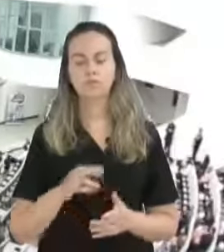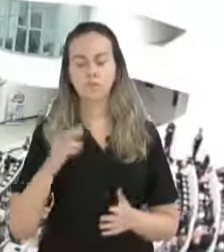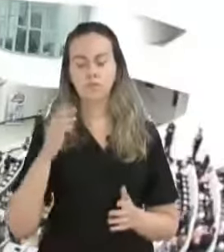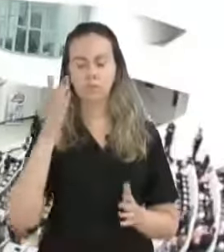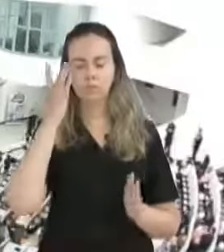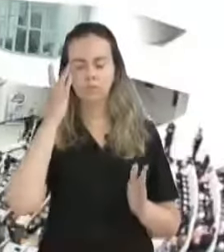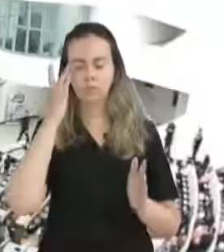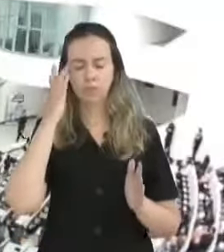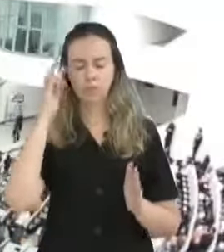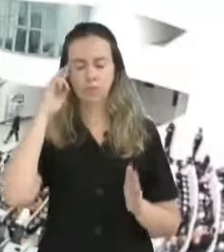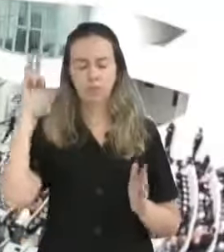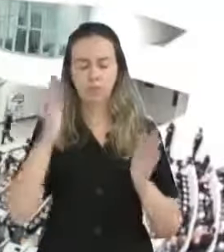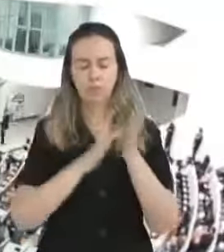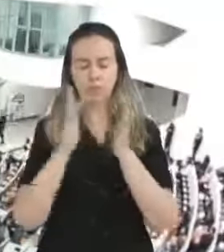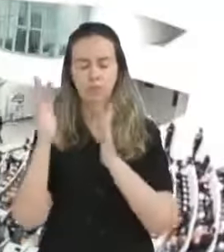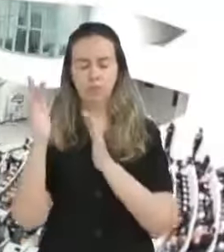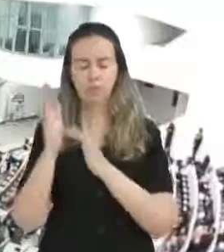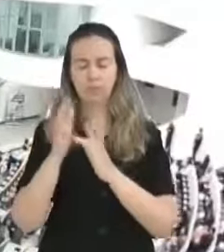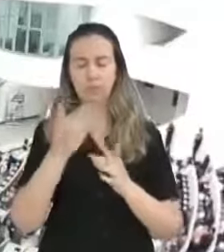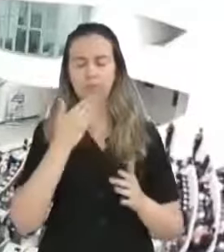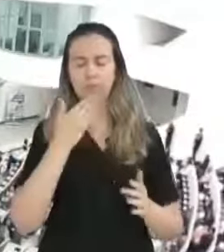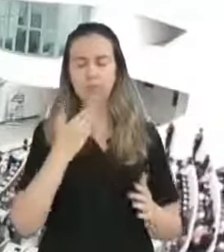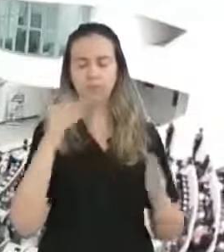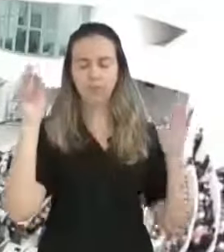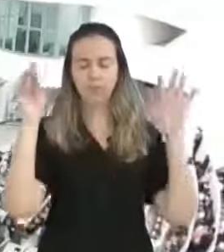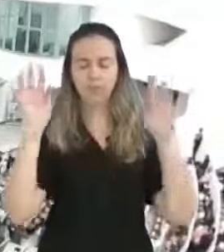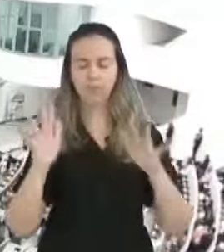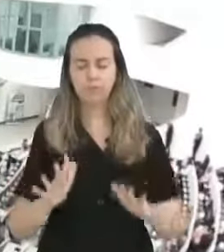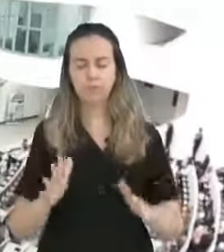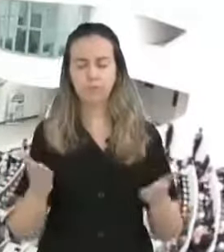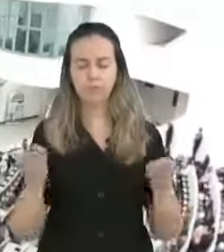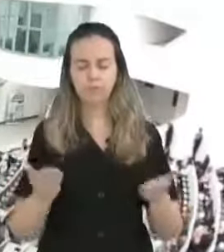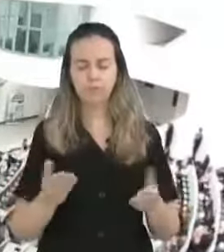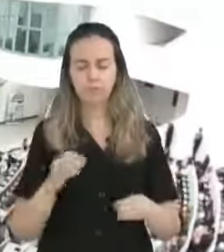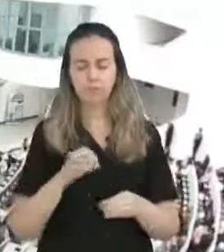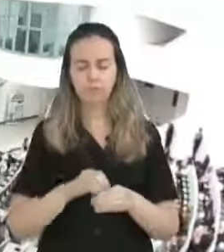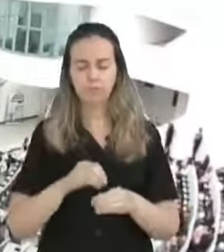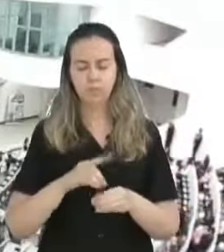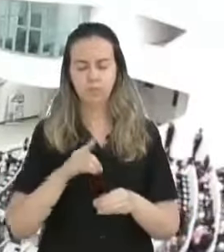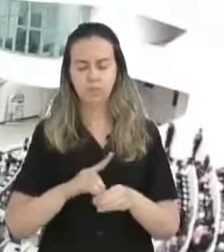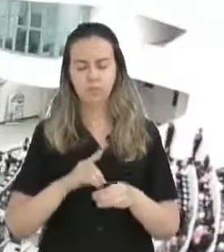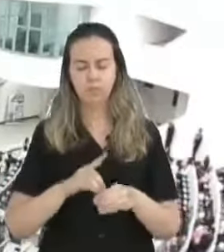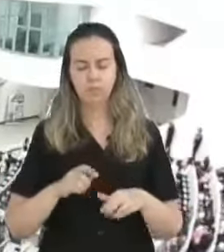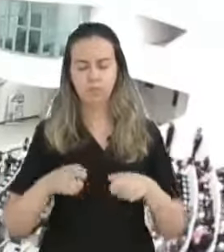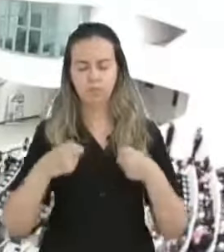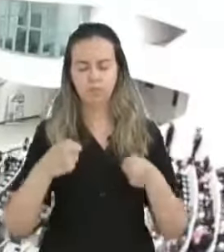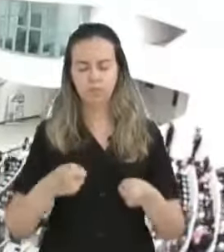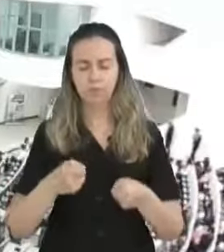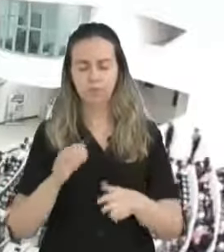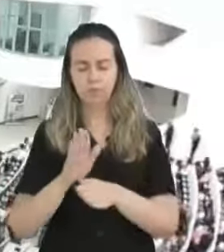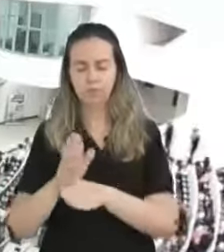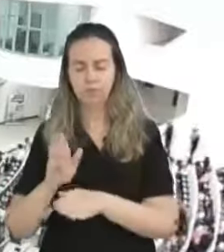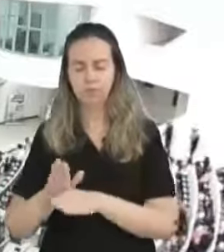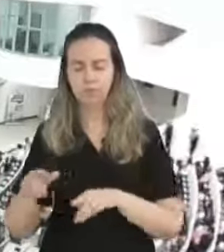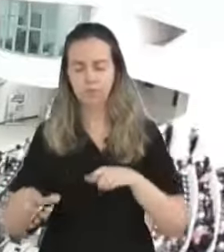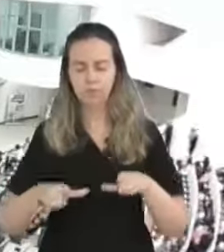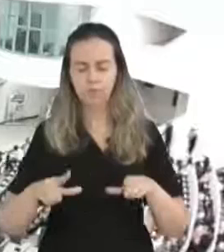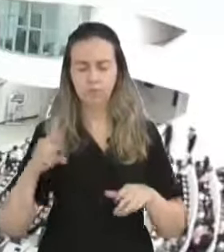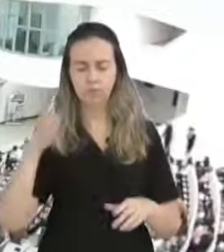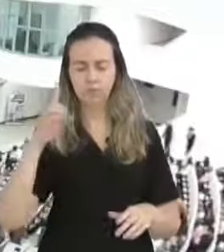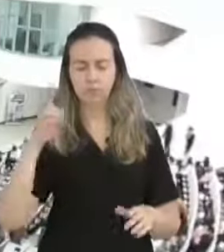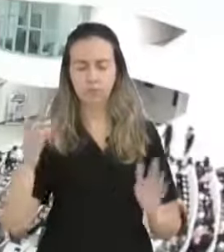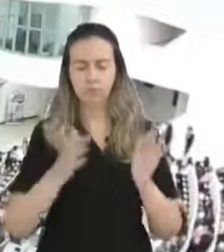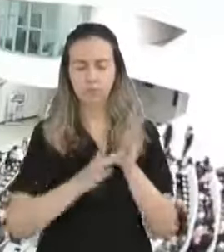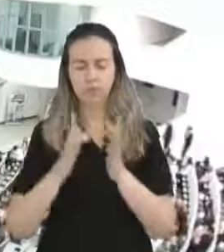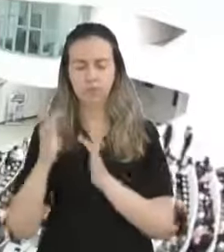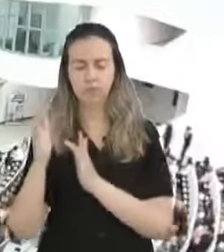Senhor Jesus, nós pedimos a tua bênção, Senhor amado, para esta oferta, Senhor, dá o necessário para o teu trabalho.